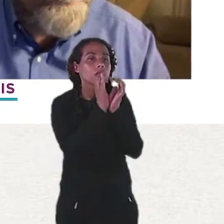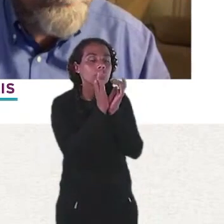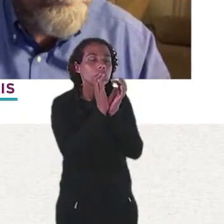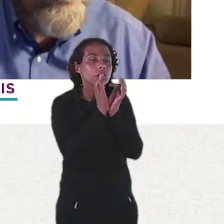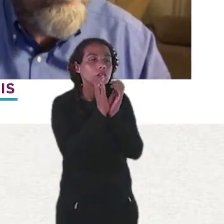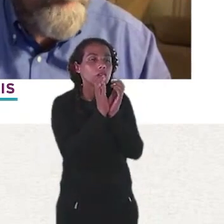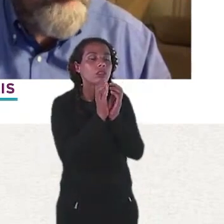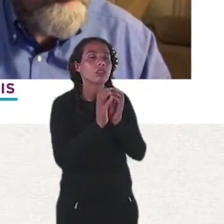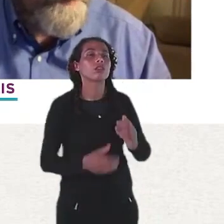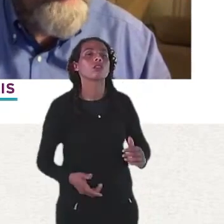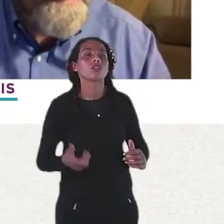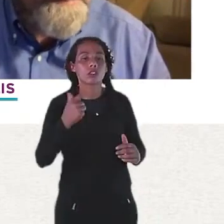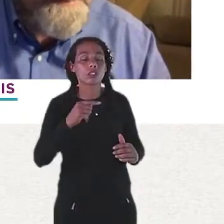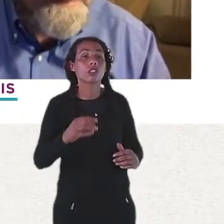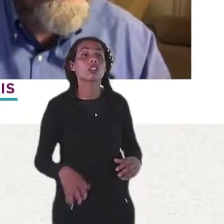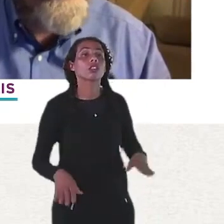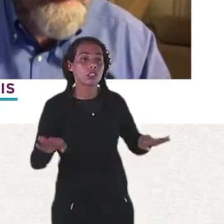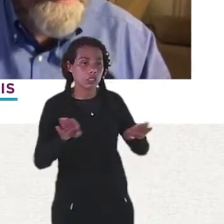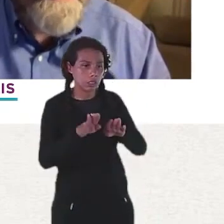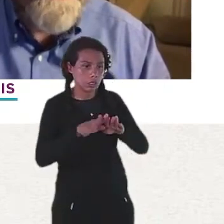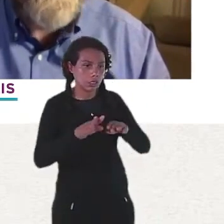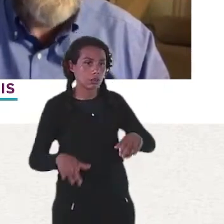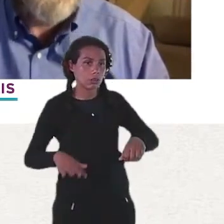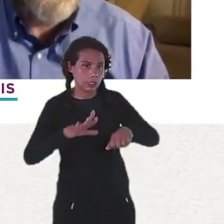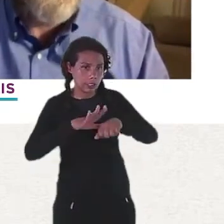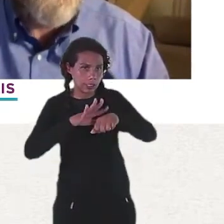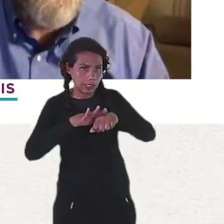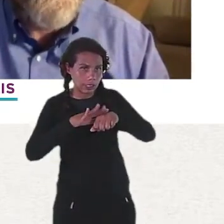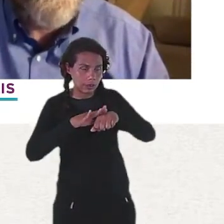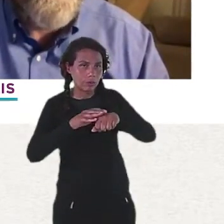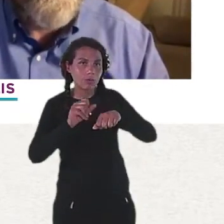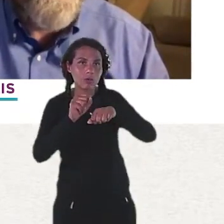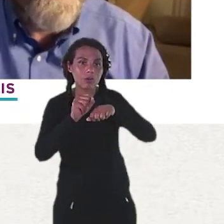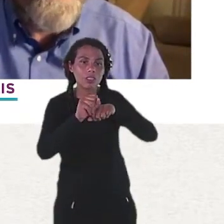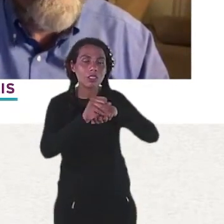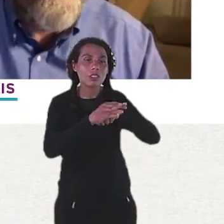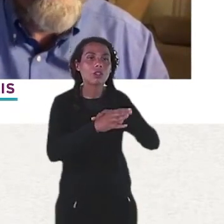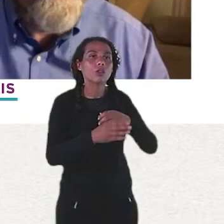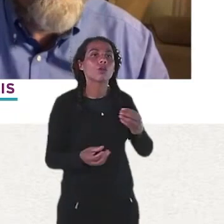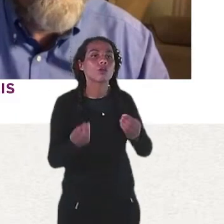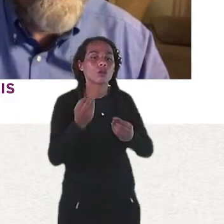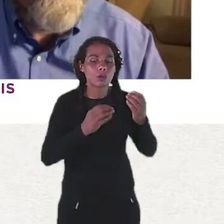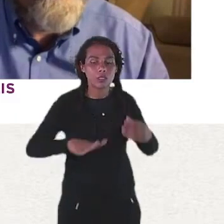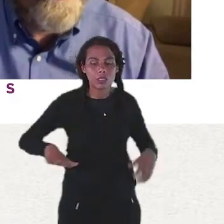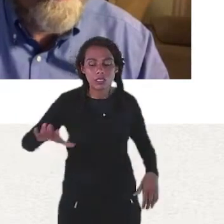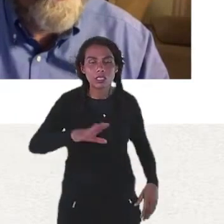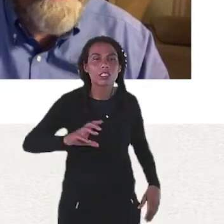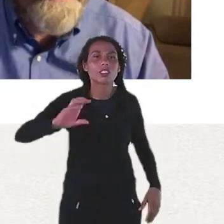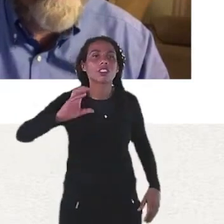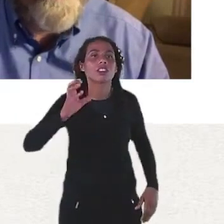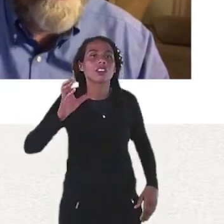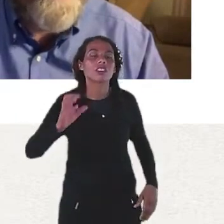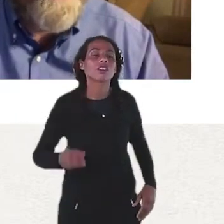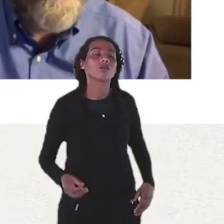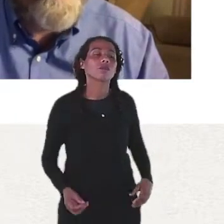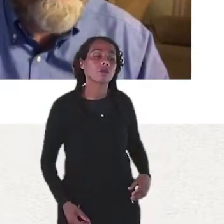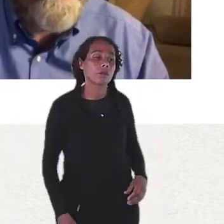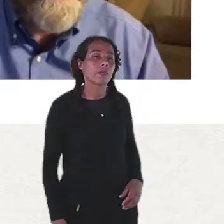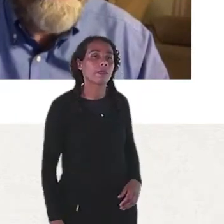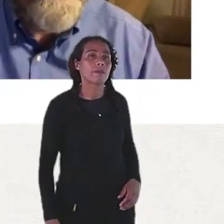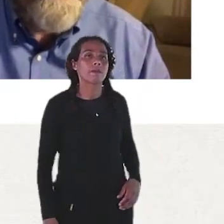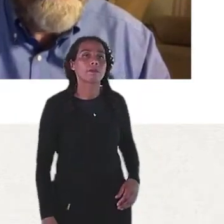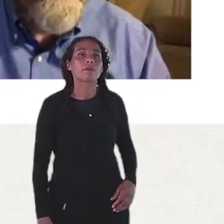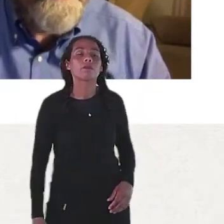a pandemia. Porque é exatamente essa teoria das brain nets que eu tenho aplicado nas minhas análises do porquê do